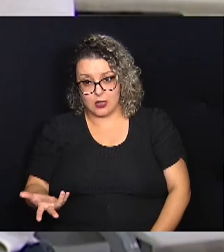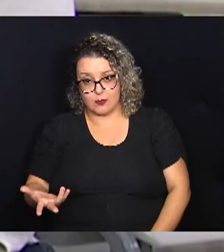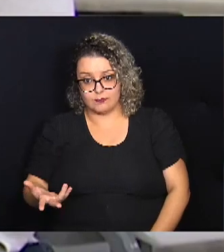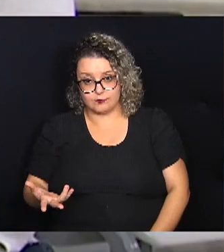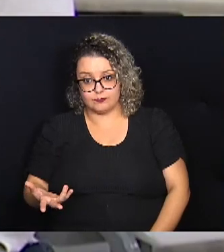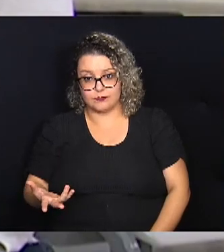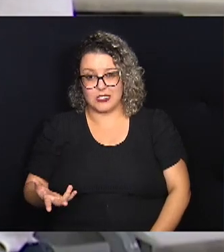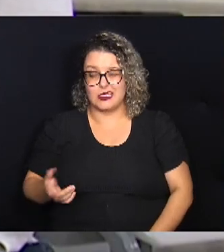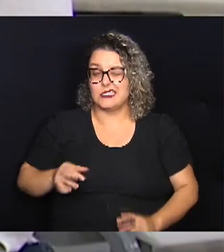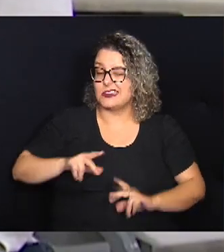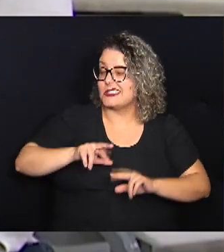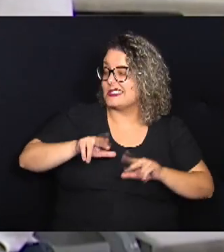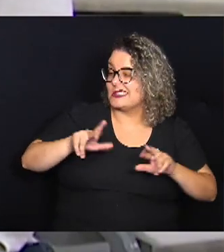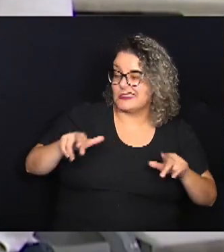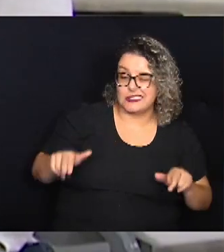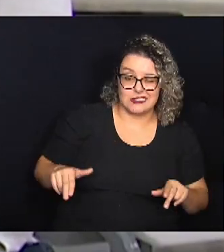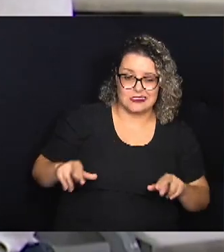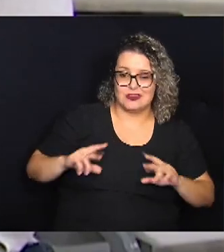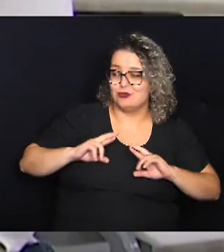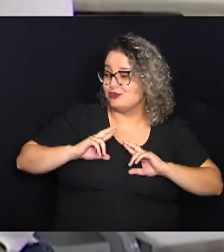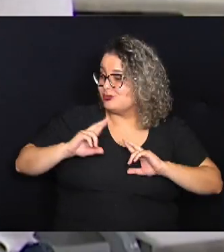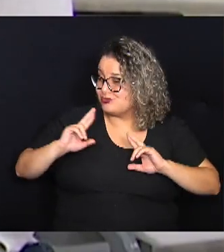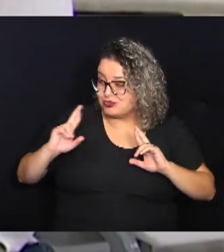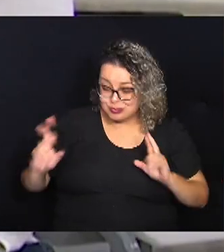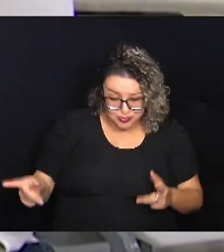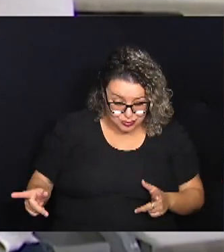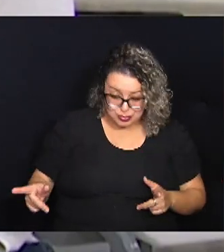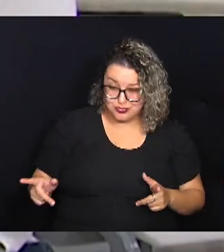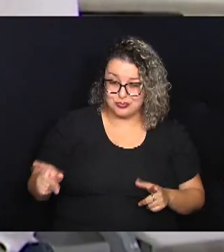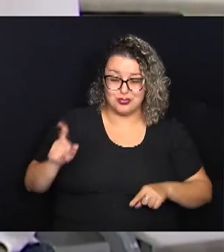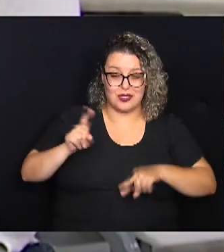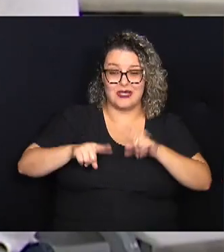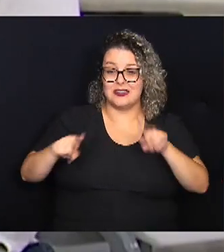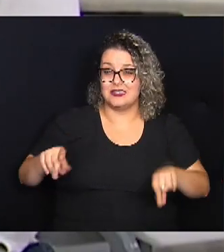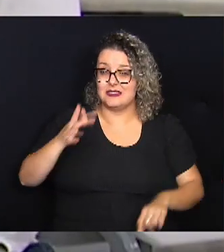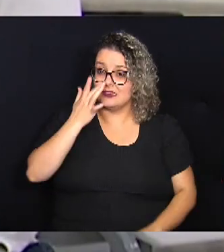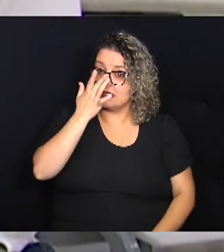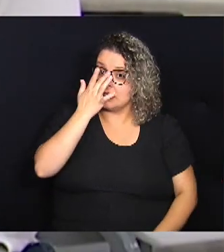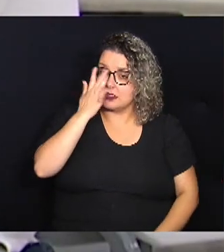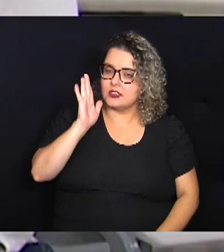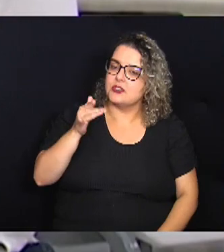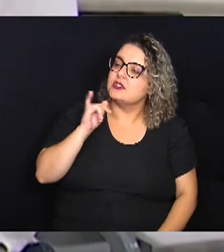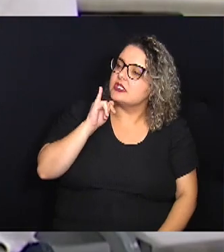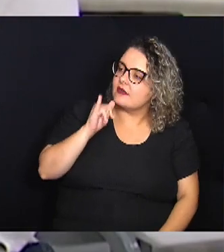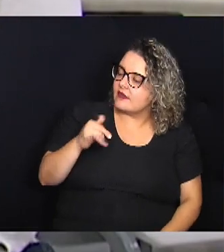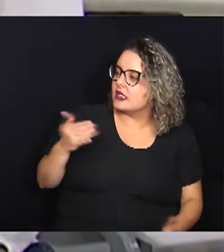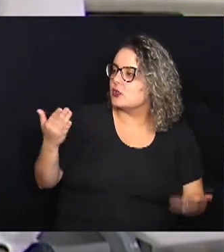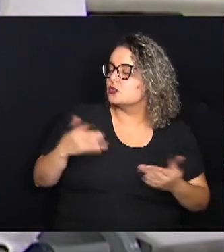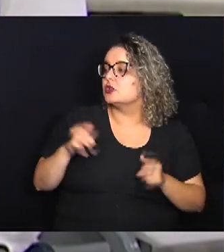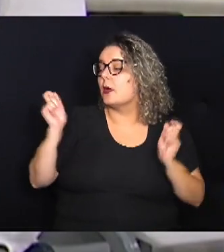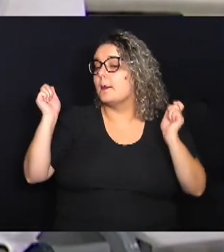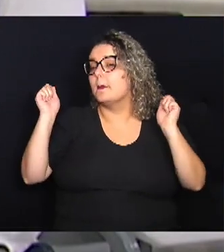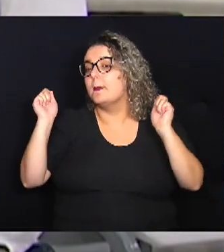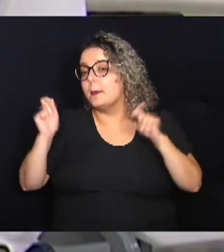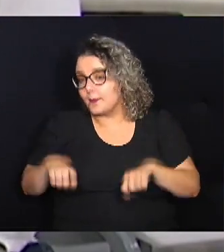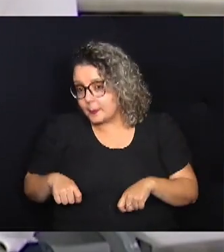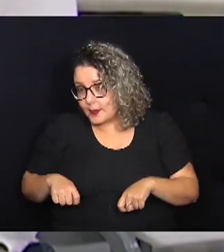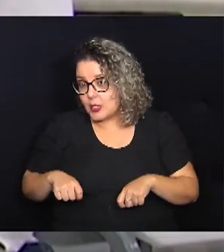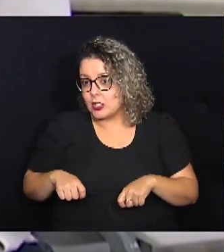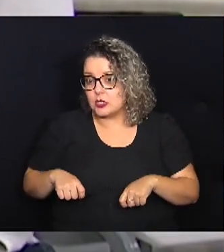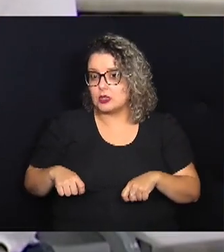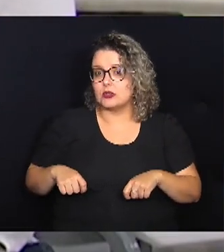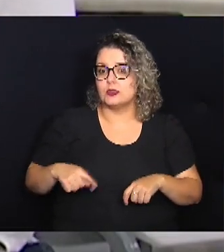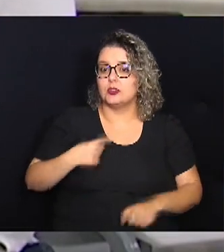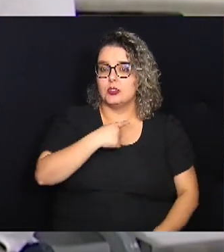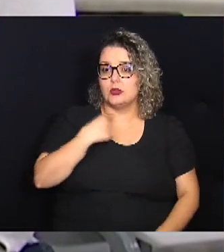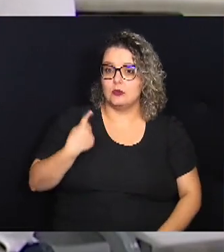já são tantas as diferenças dessas duas variedades que já se fala hoje na possibilidade da gente, a longo prazo, ter